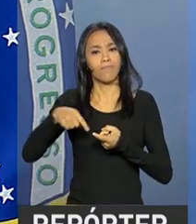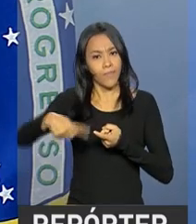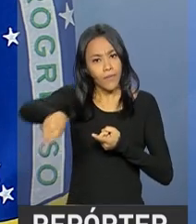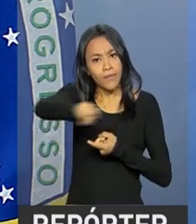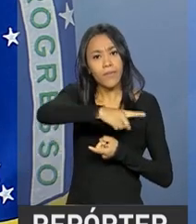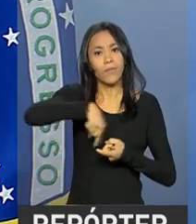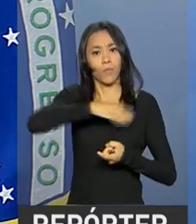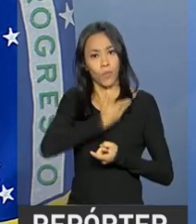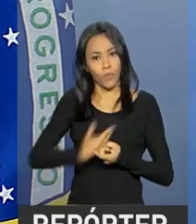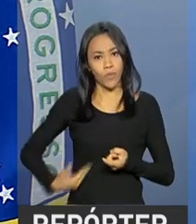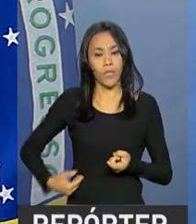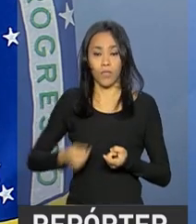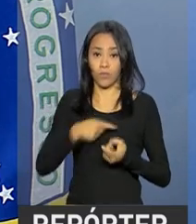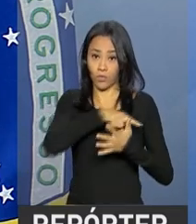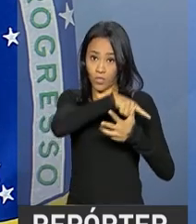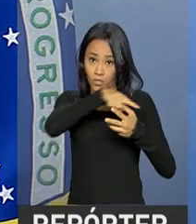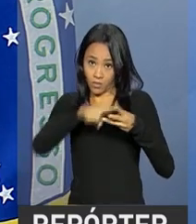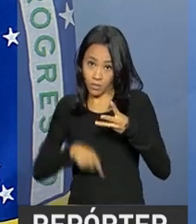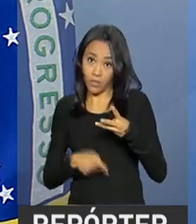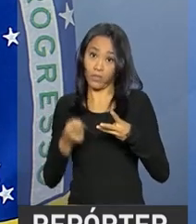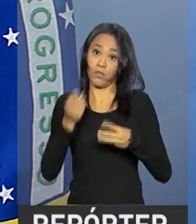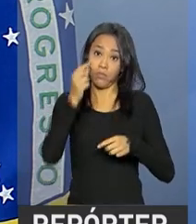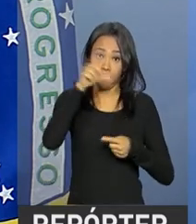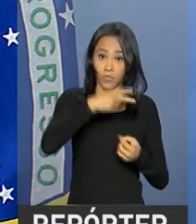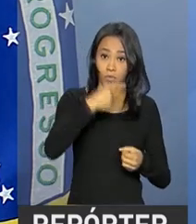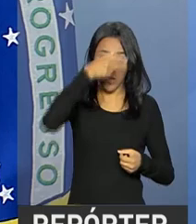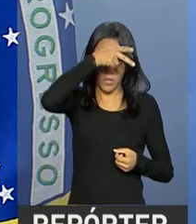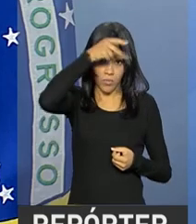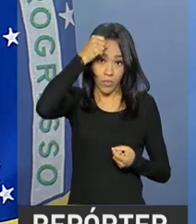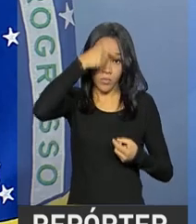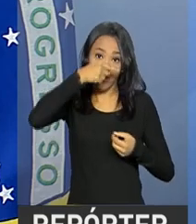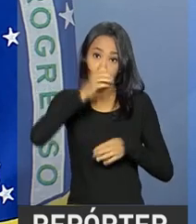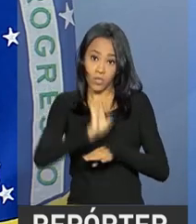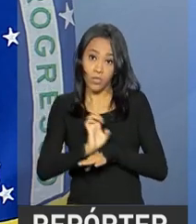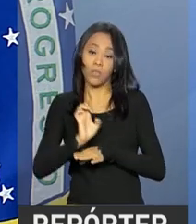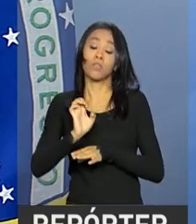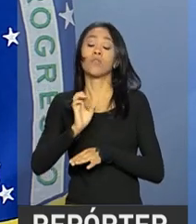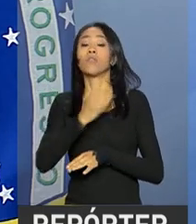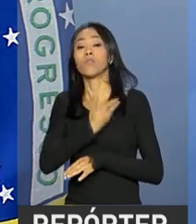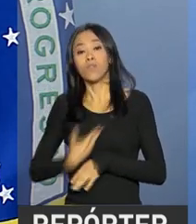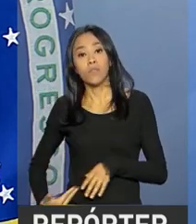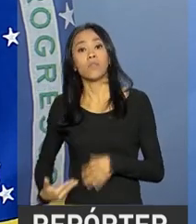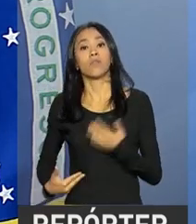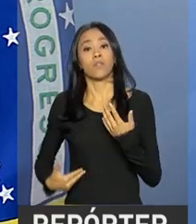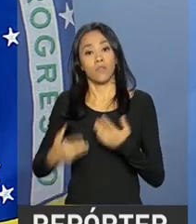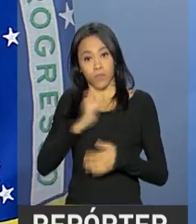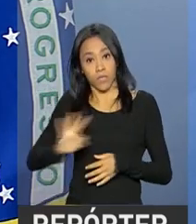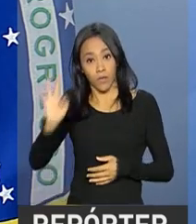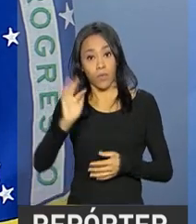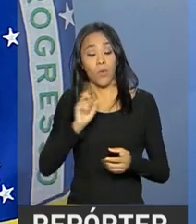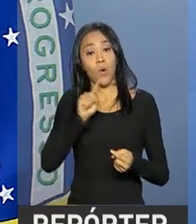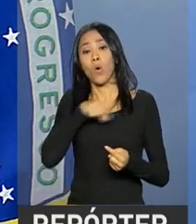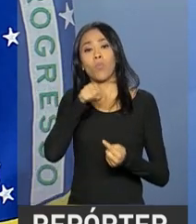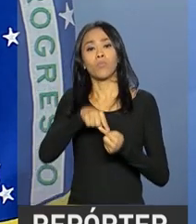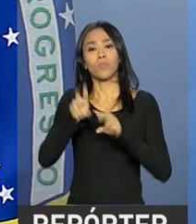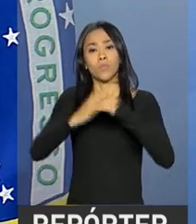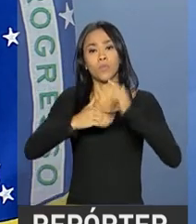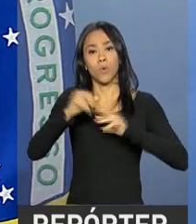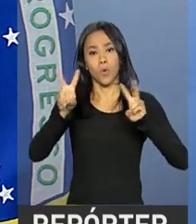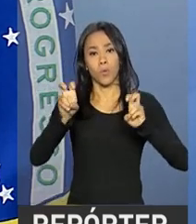poder público nos três níveis da federação. Tais medidas abrangem áreas como proteção